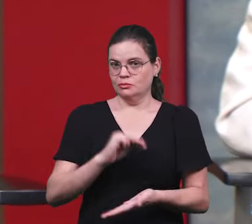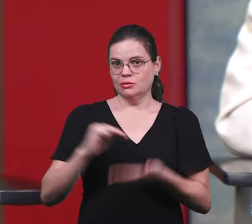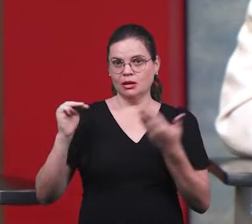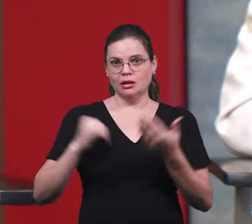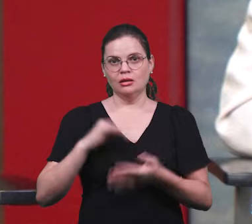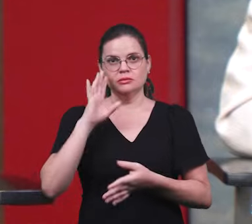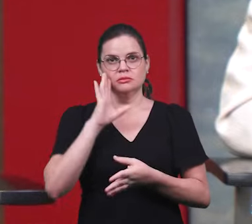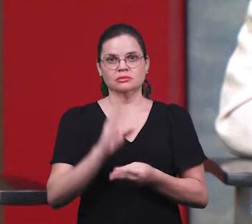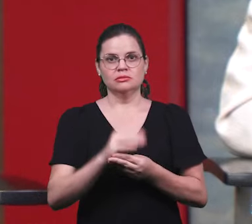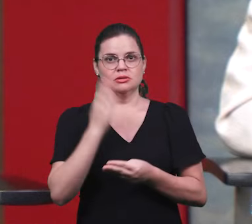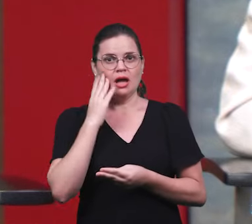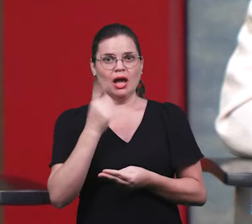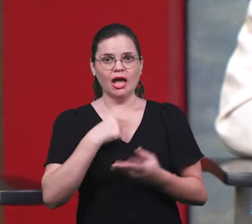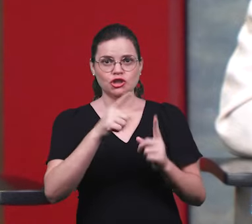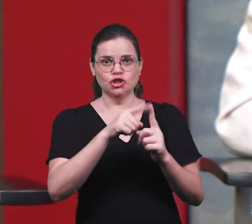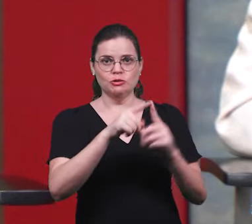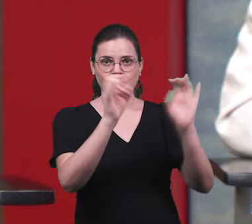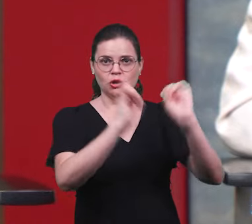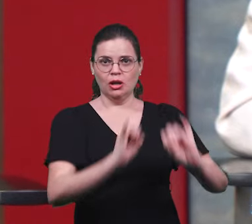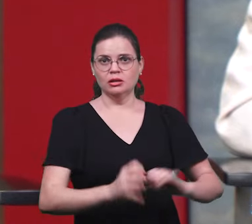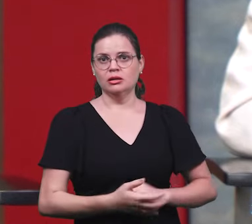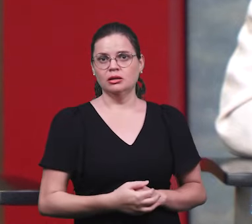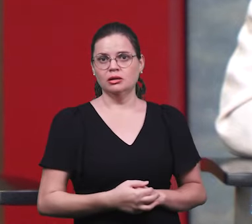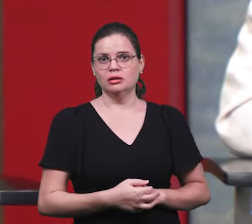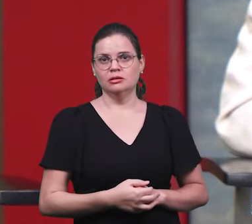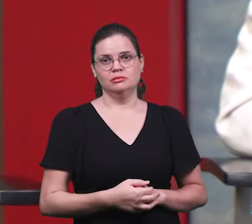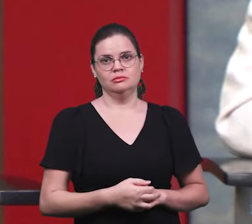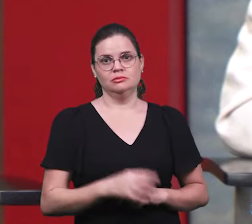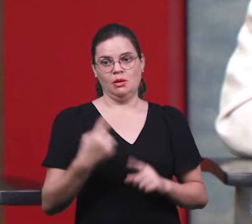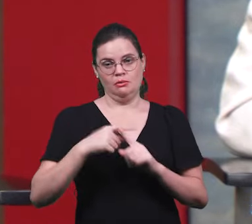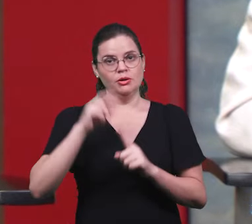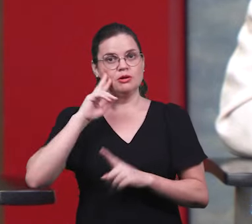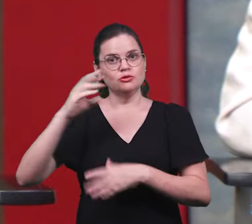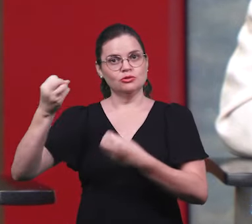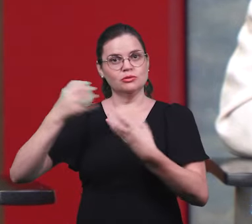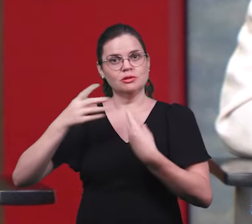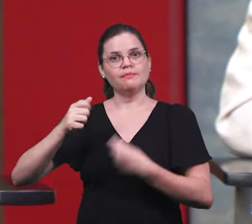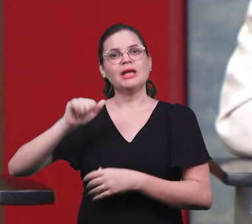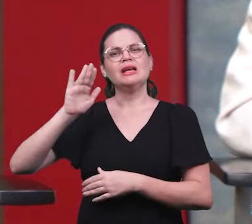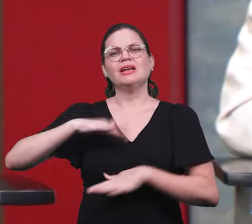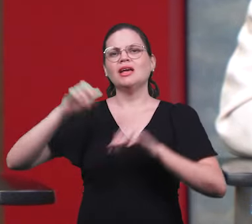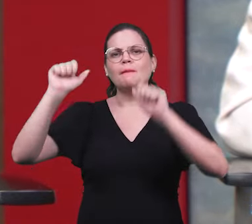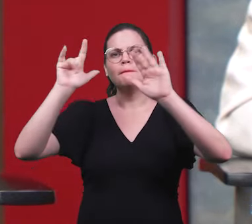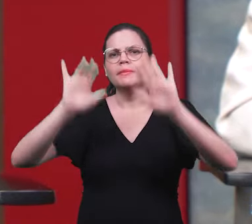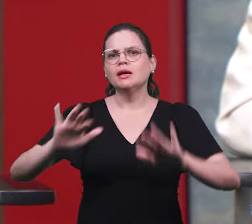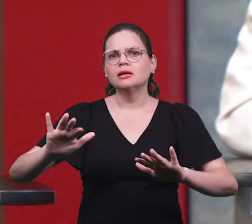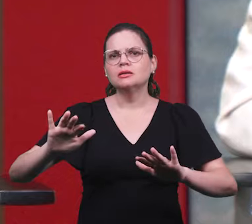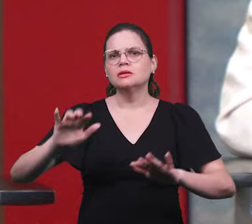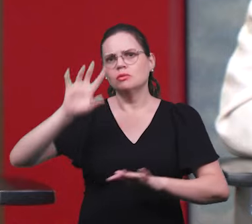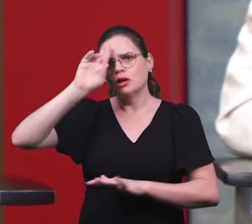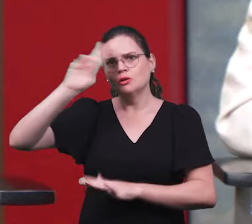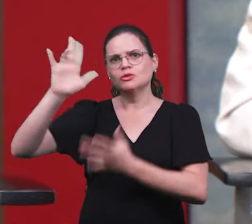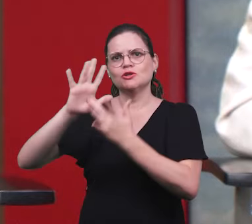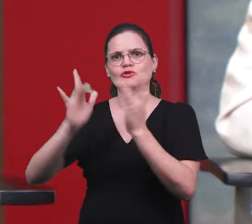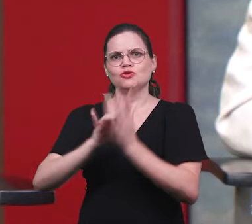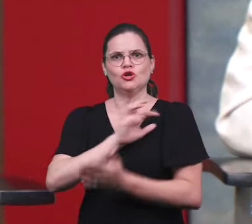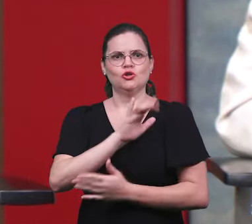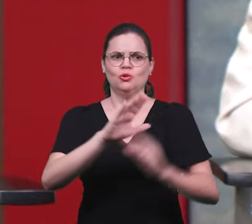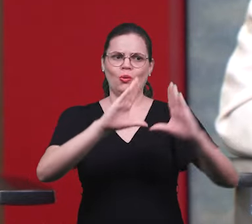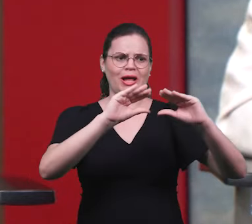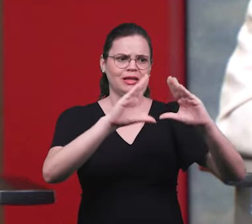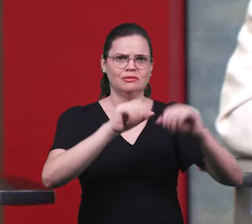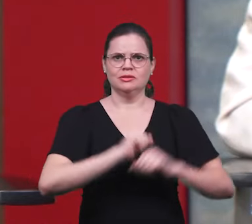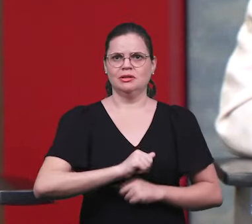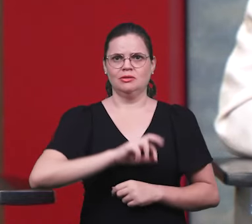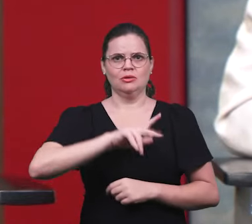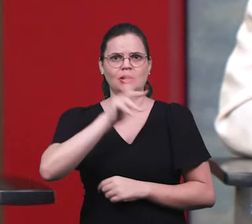que é um tipo de idolatria. Porque a bênção é Jesus, a bênção não é o travesseiro, a bênção